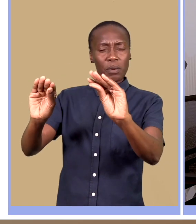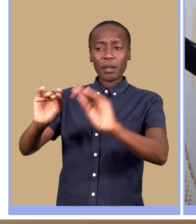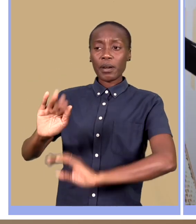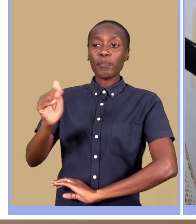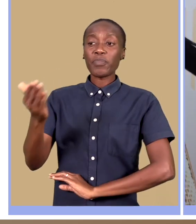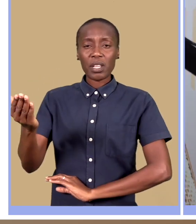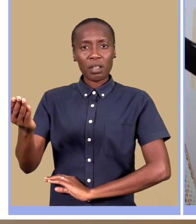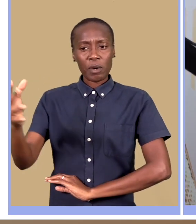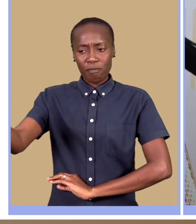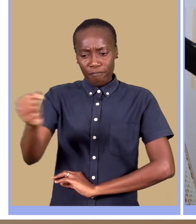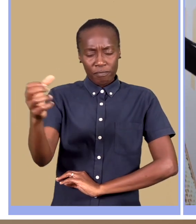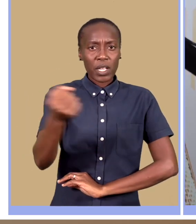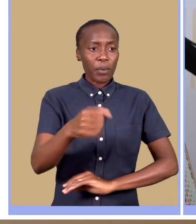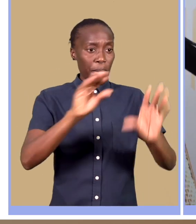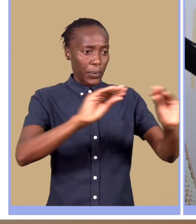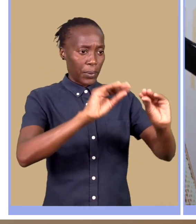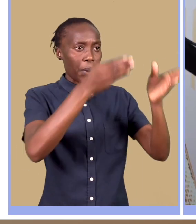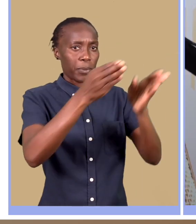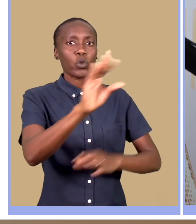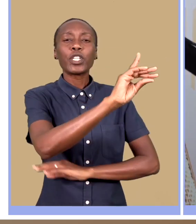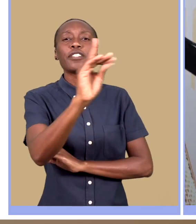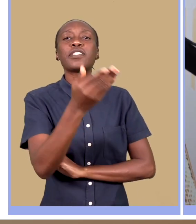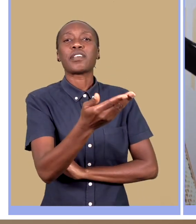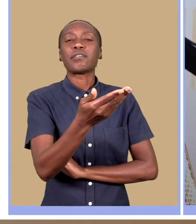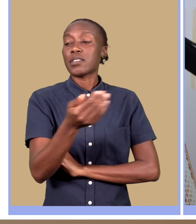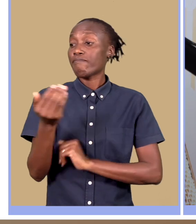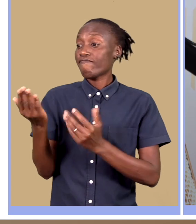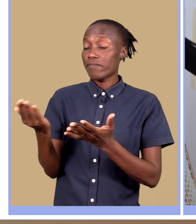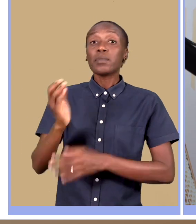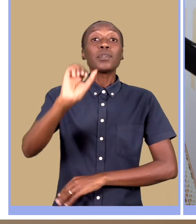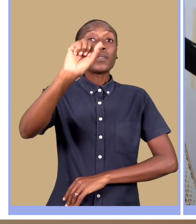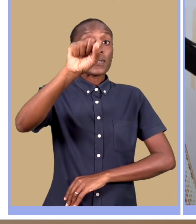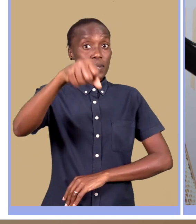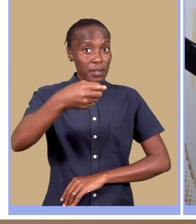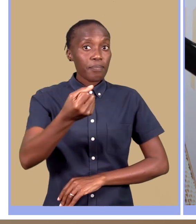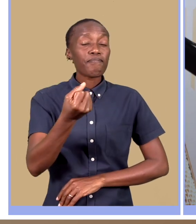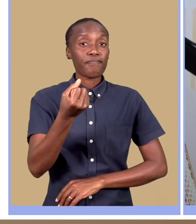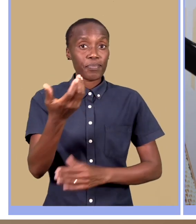para lecionar pessoas com deficiência? A maioria sim. Por exemplo,